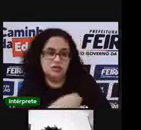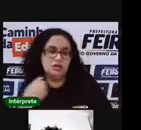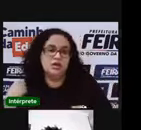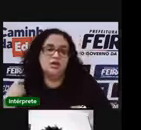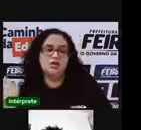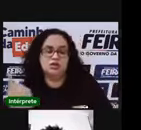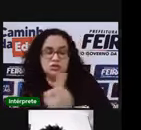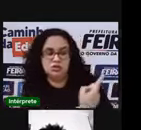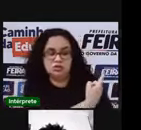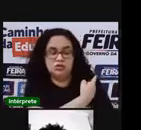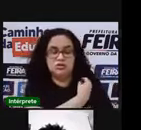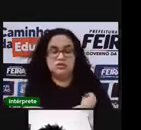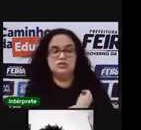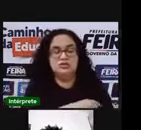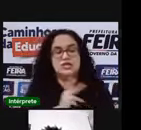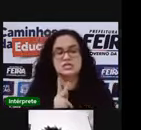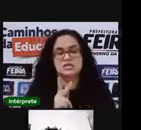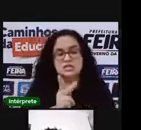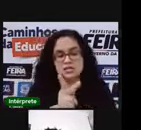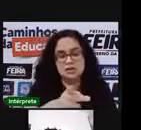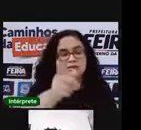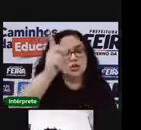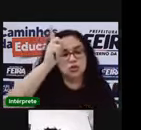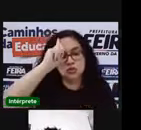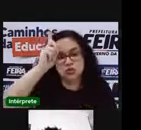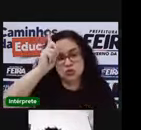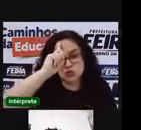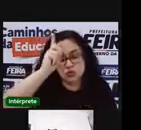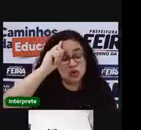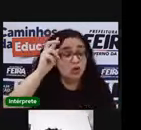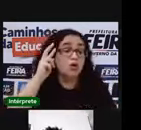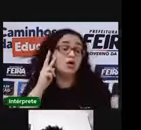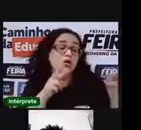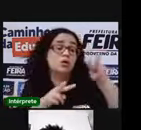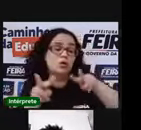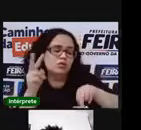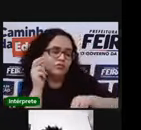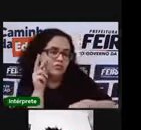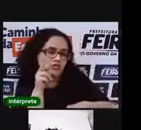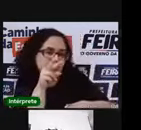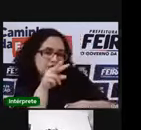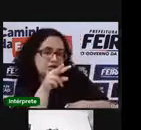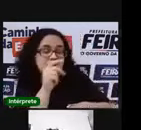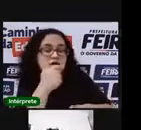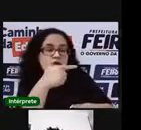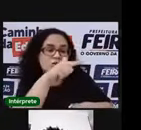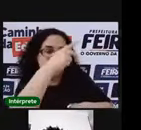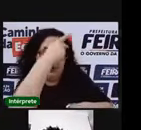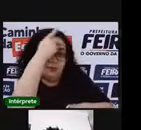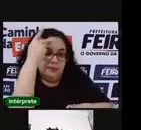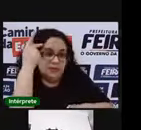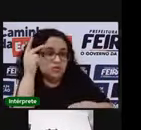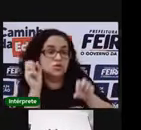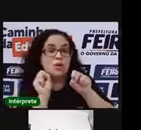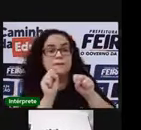no nosso dia a dia. A gente olhar para o outro e